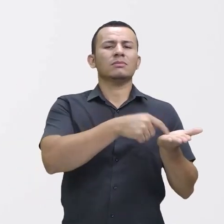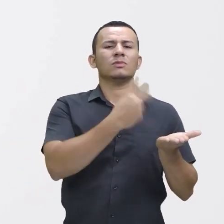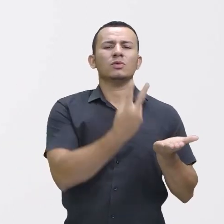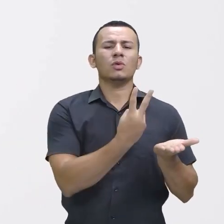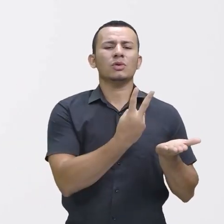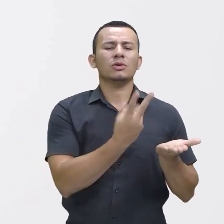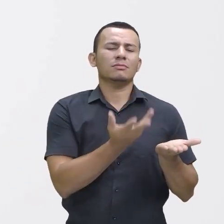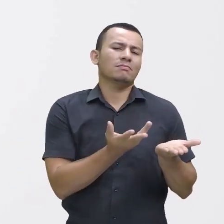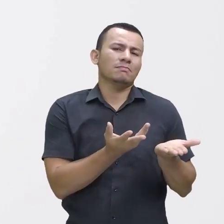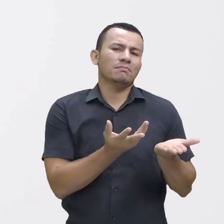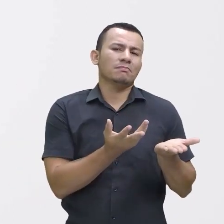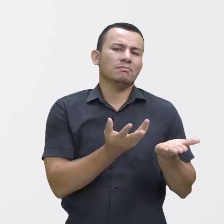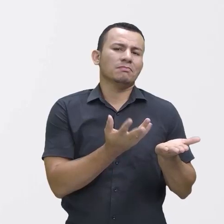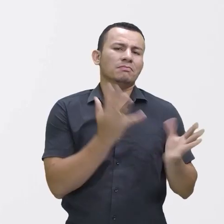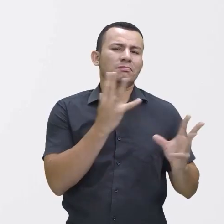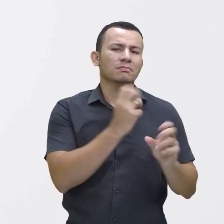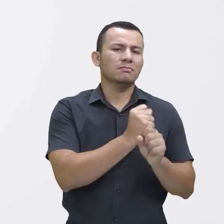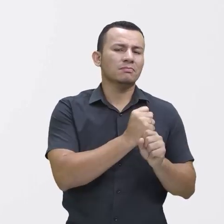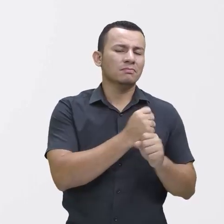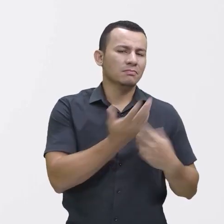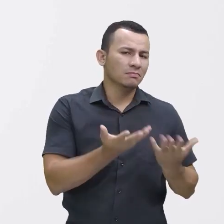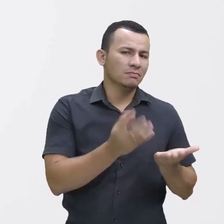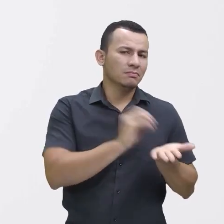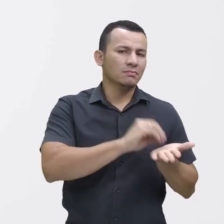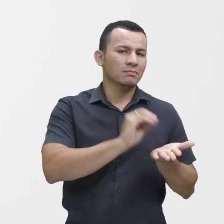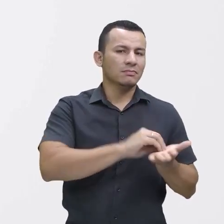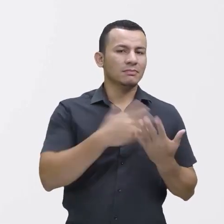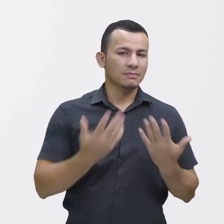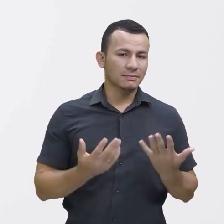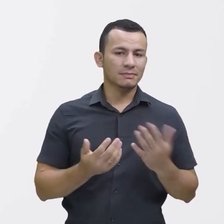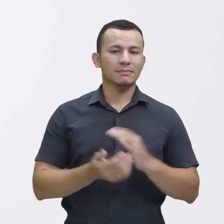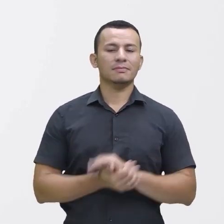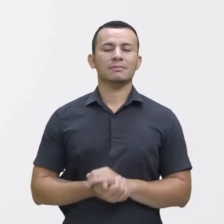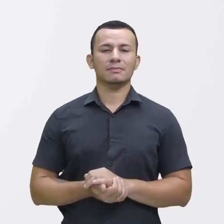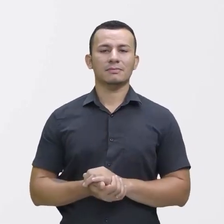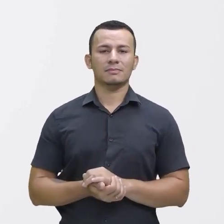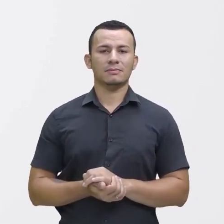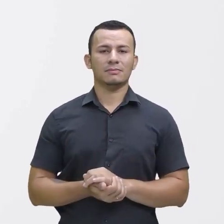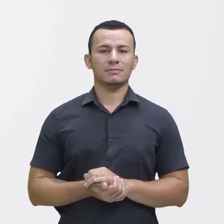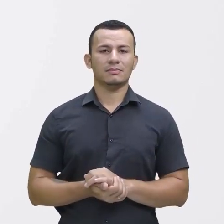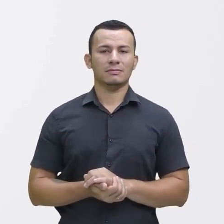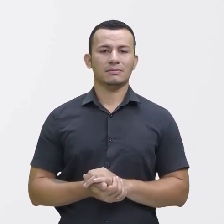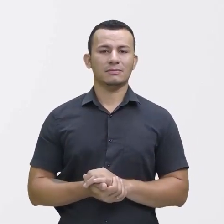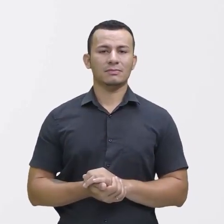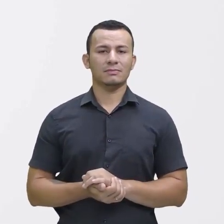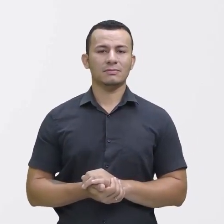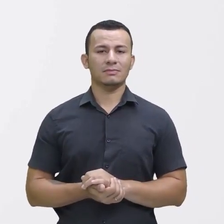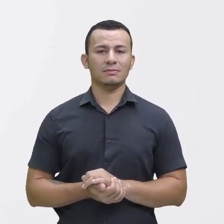peso dele? Quanto será? Será quanto?